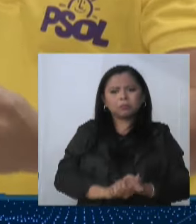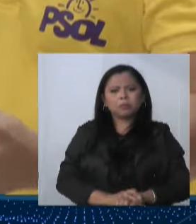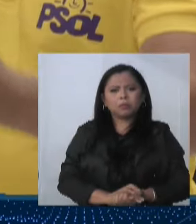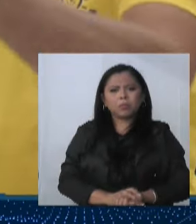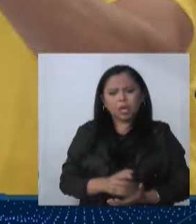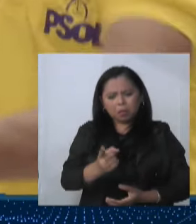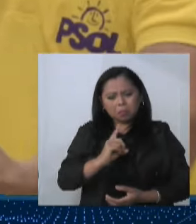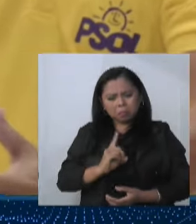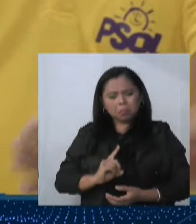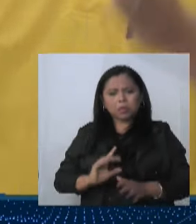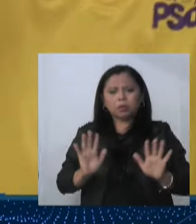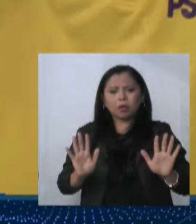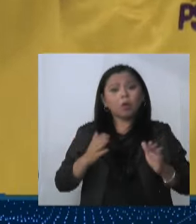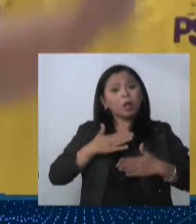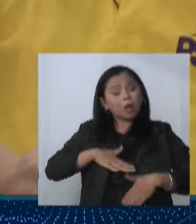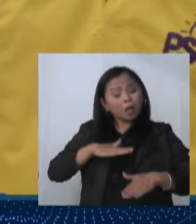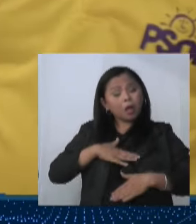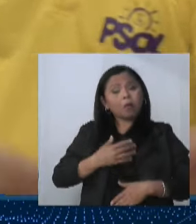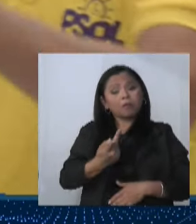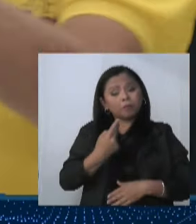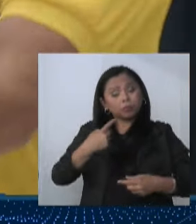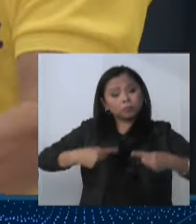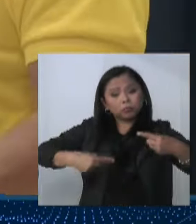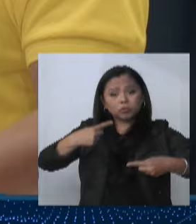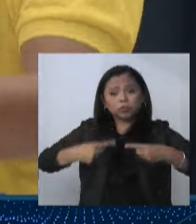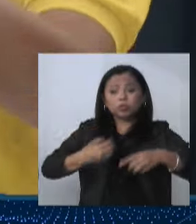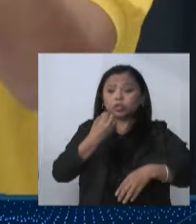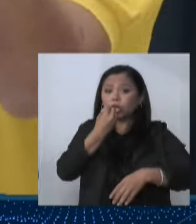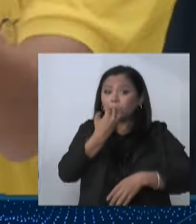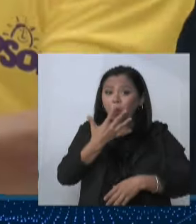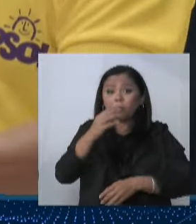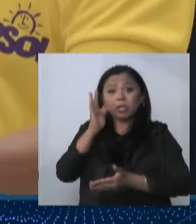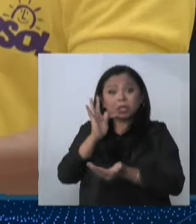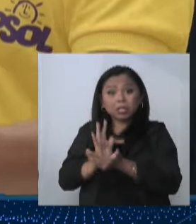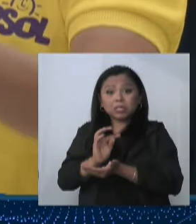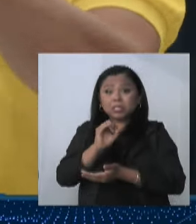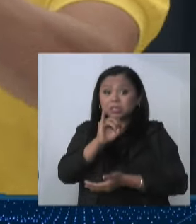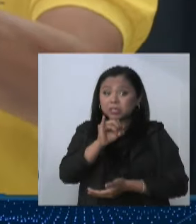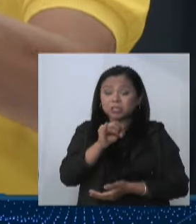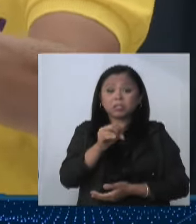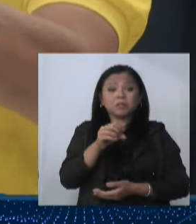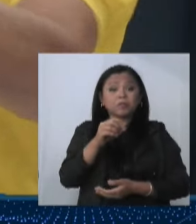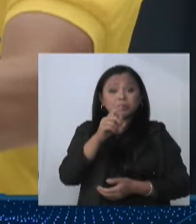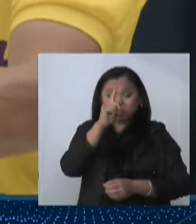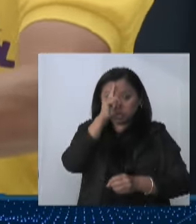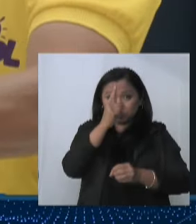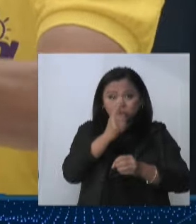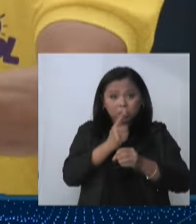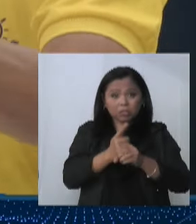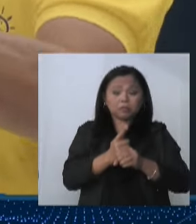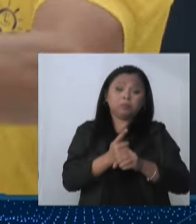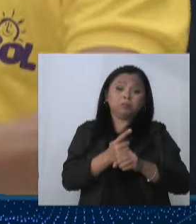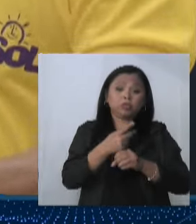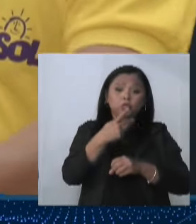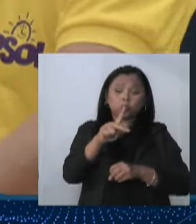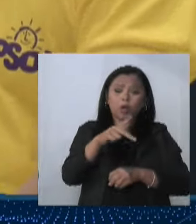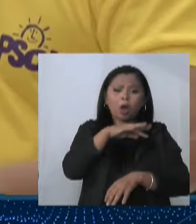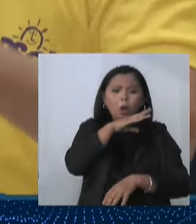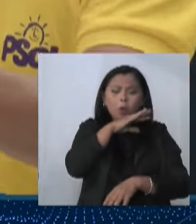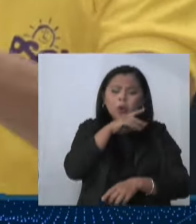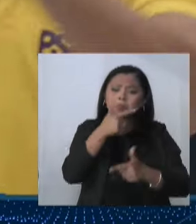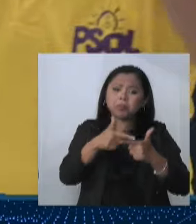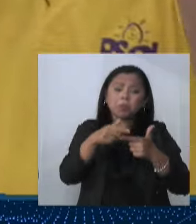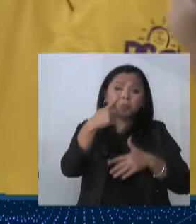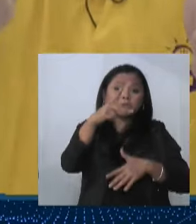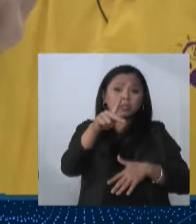aí, rapaz. Vamos discutir o que é bom para Teresina e o que não é bom. Se você não fez uma boa administração, problema seu. Problema de sua administração.